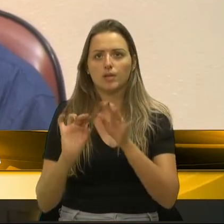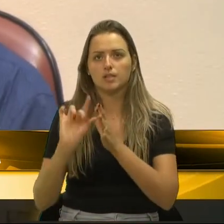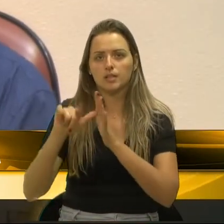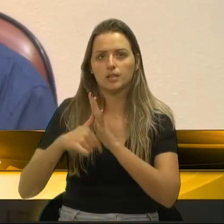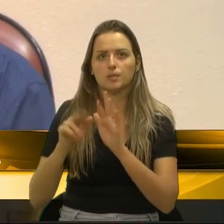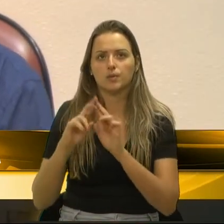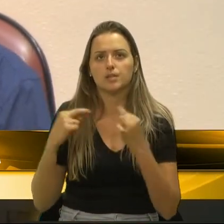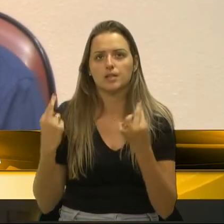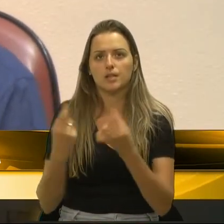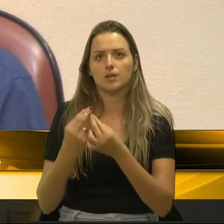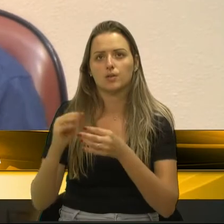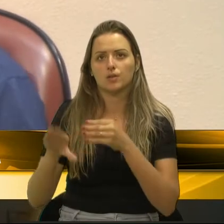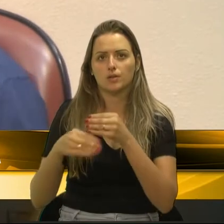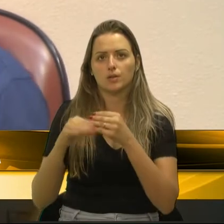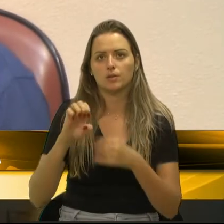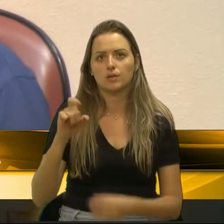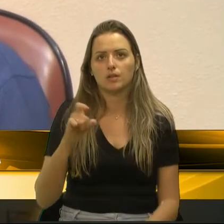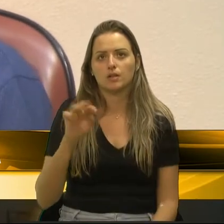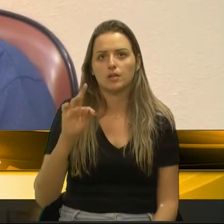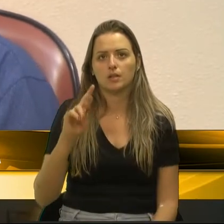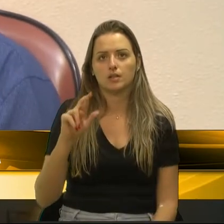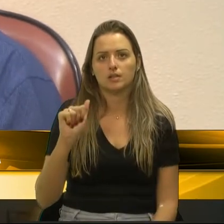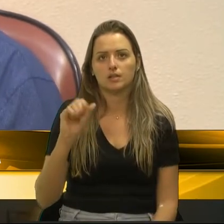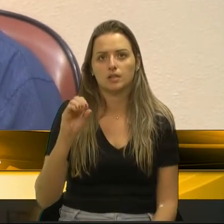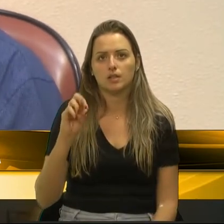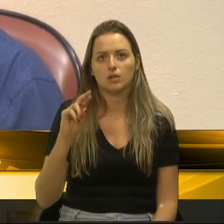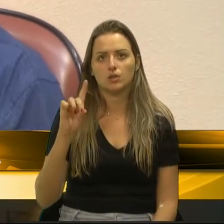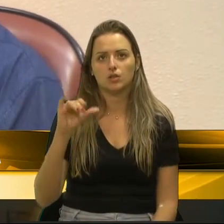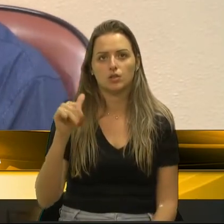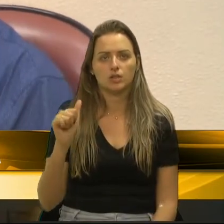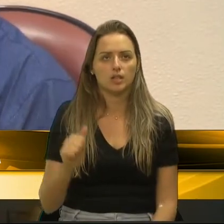uma sessão extraordinária.